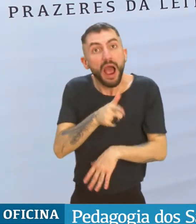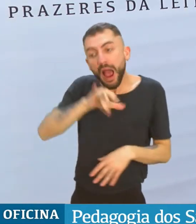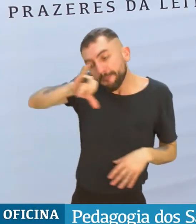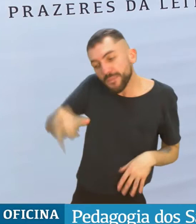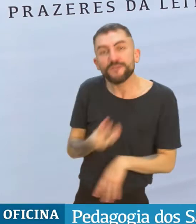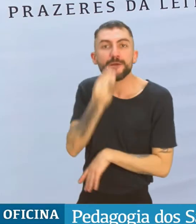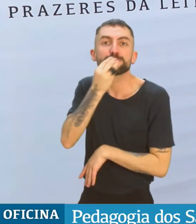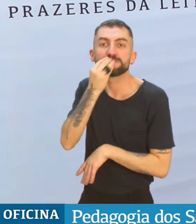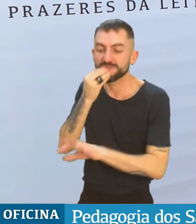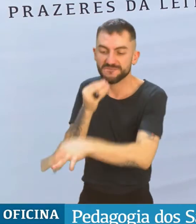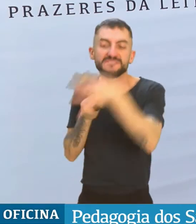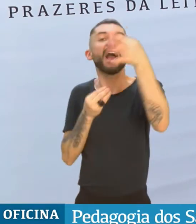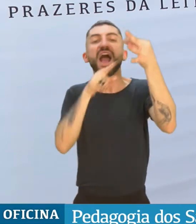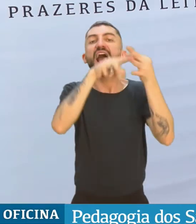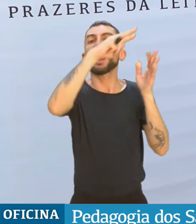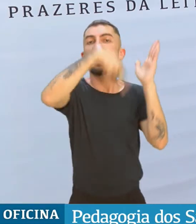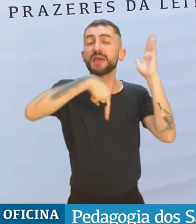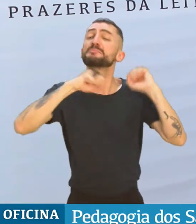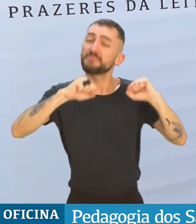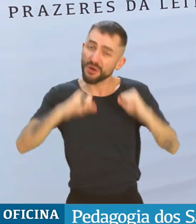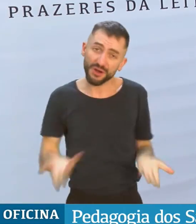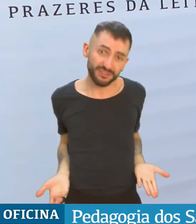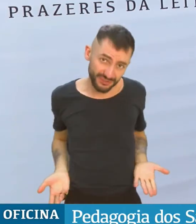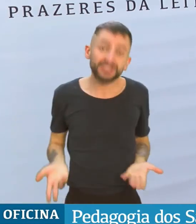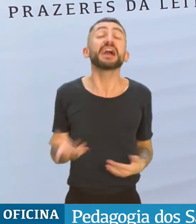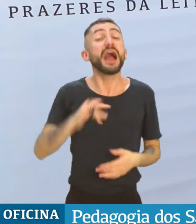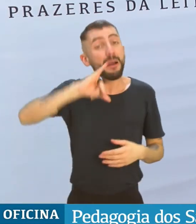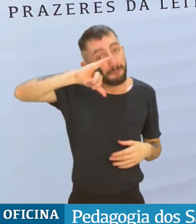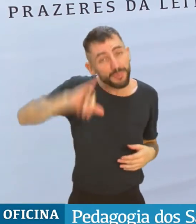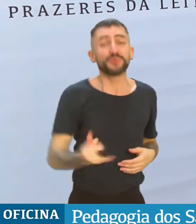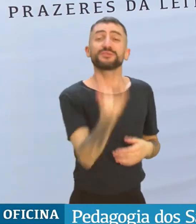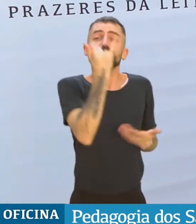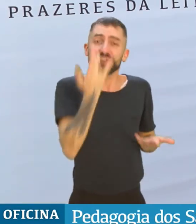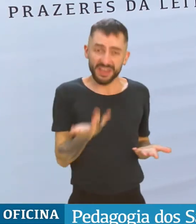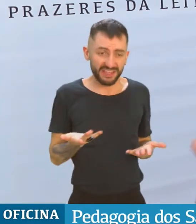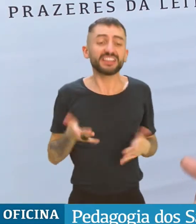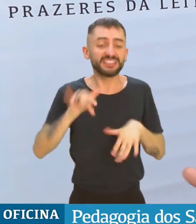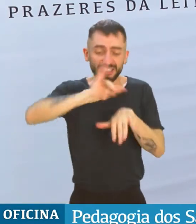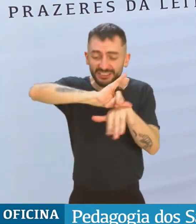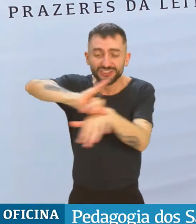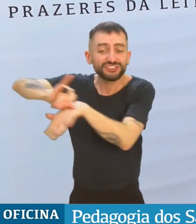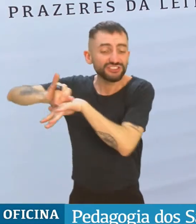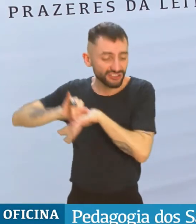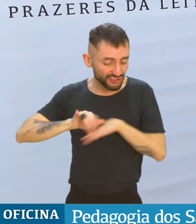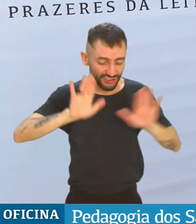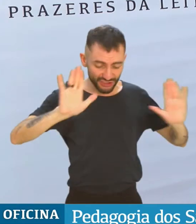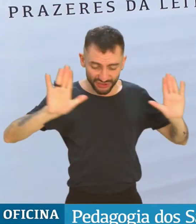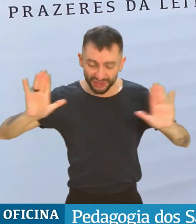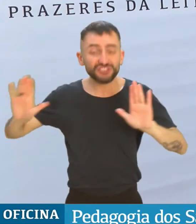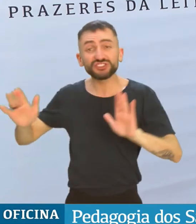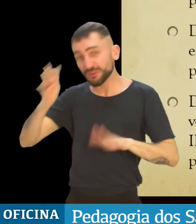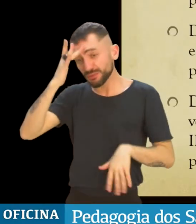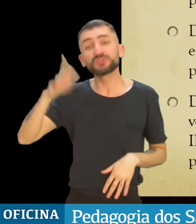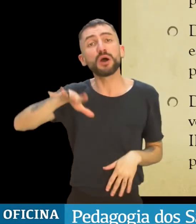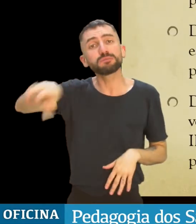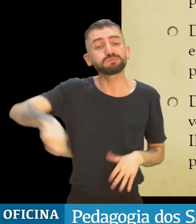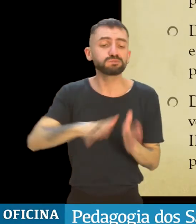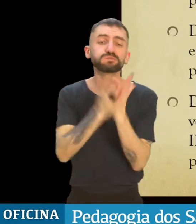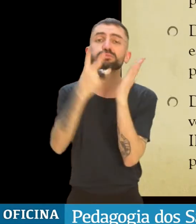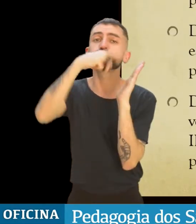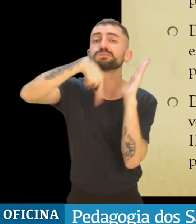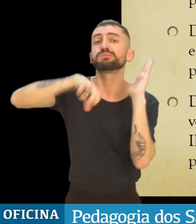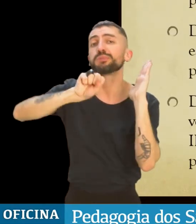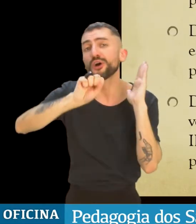né? Aproveitar, deixar esse material bem à vontade para as pessoas. E outra coisa que é